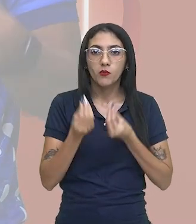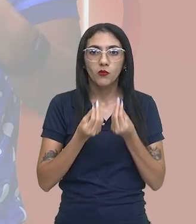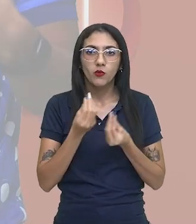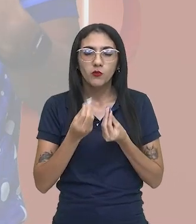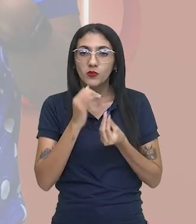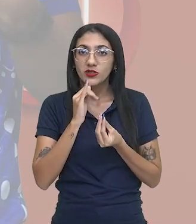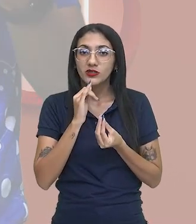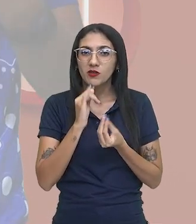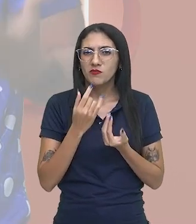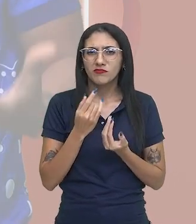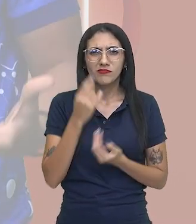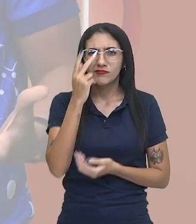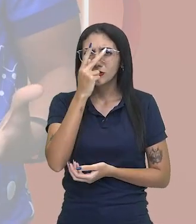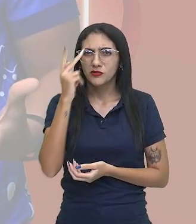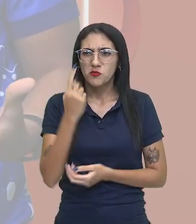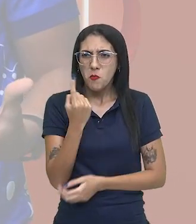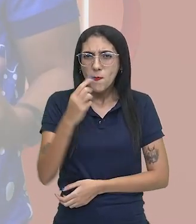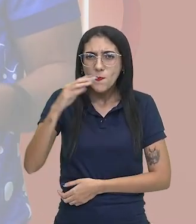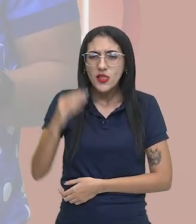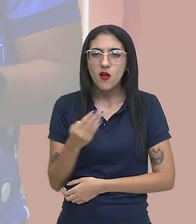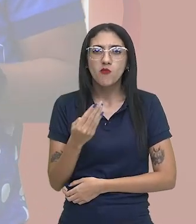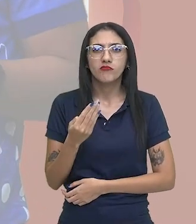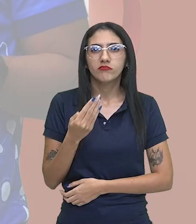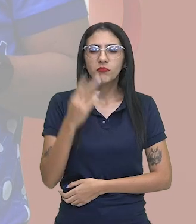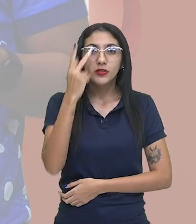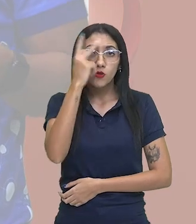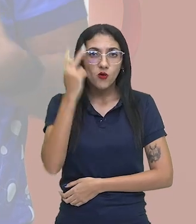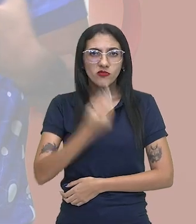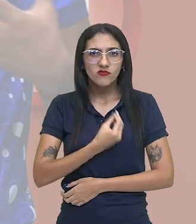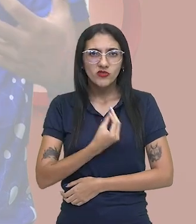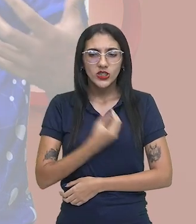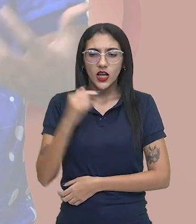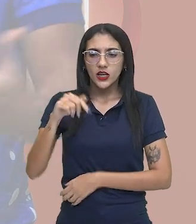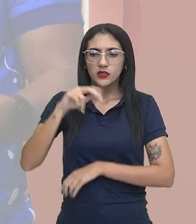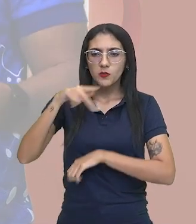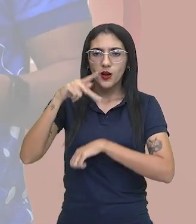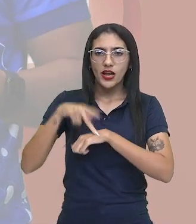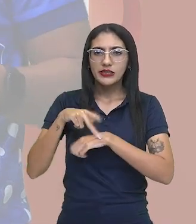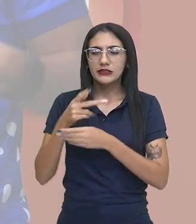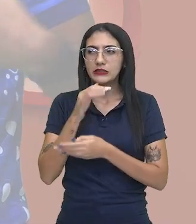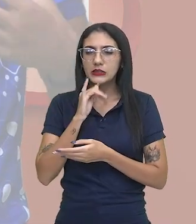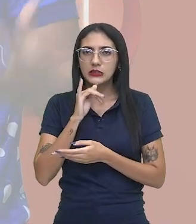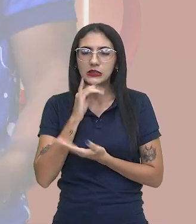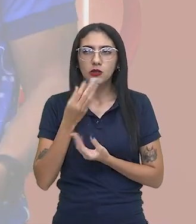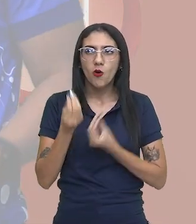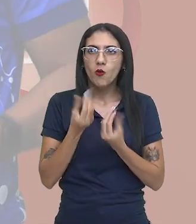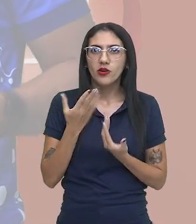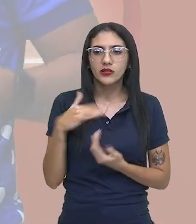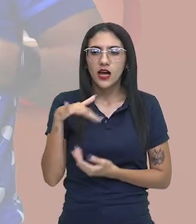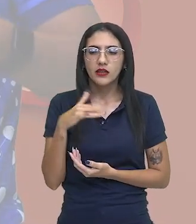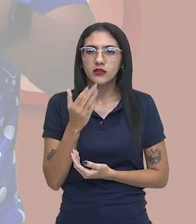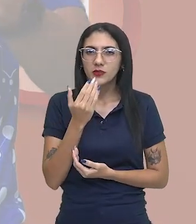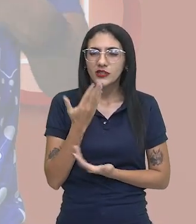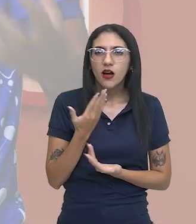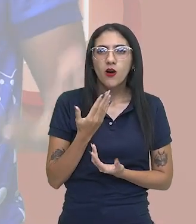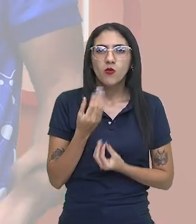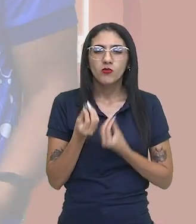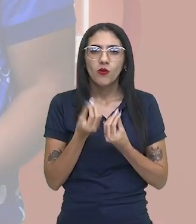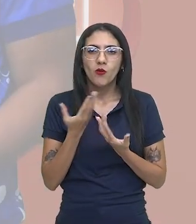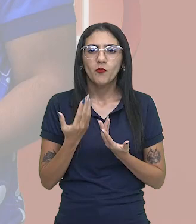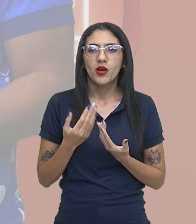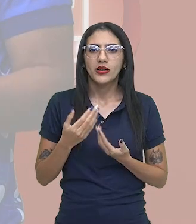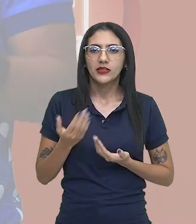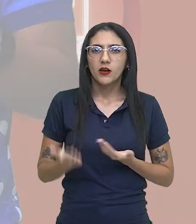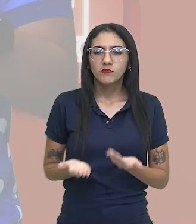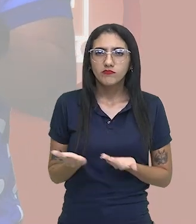país com 1 bilhão de pessoas, né? É um desafio na área da alimentação, na área da saúde, né? na questão